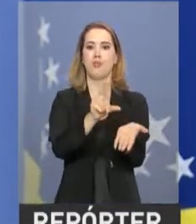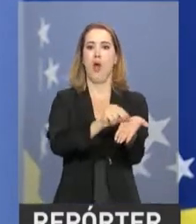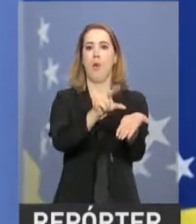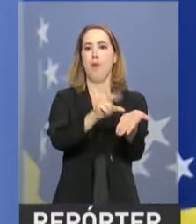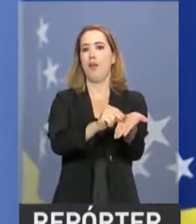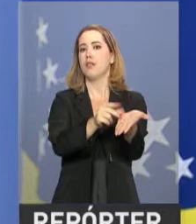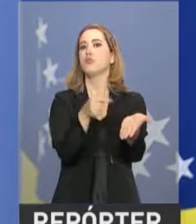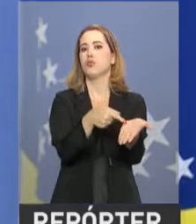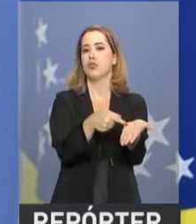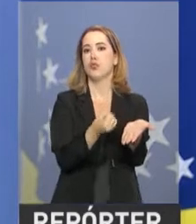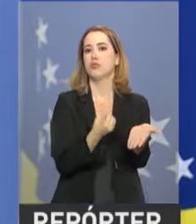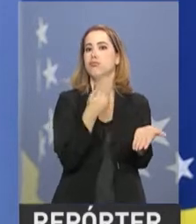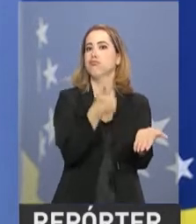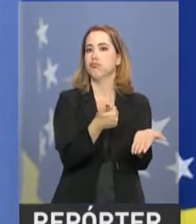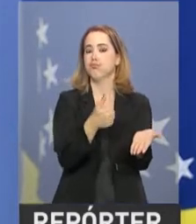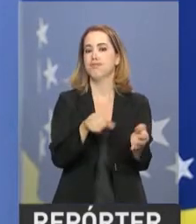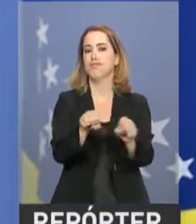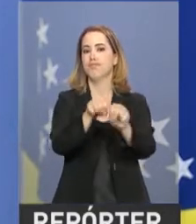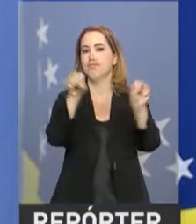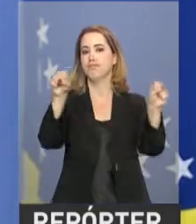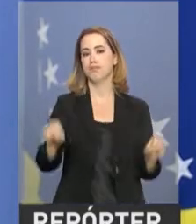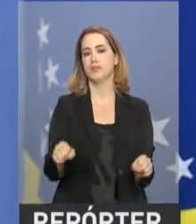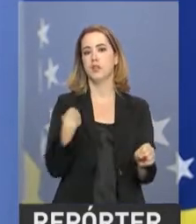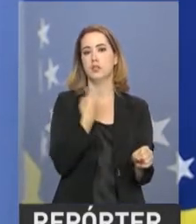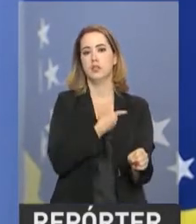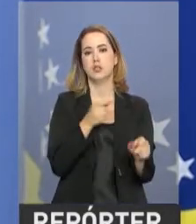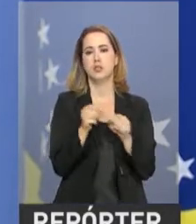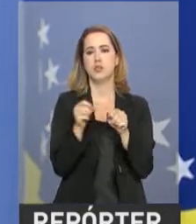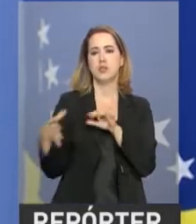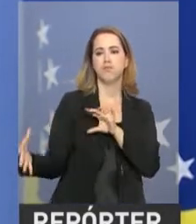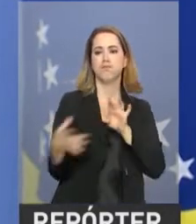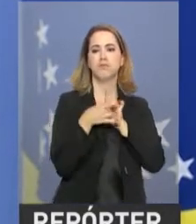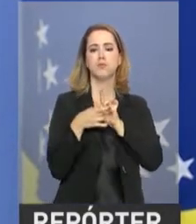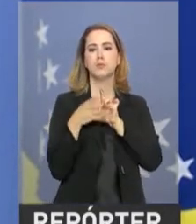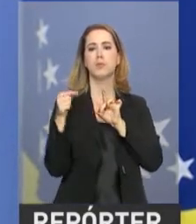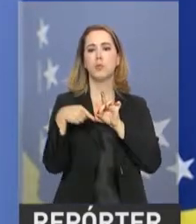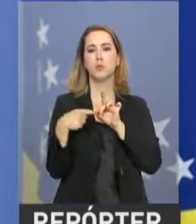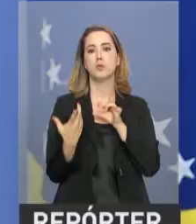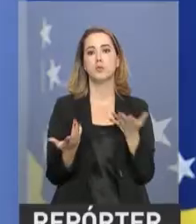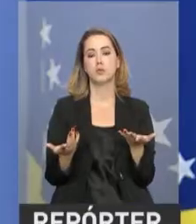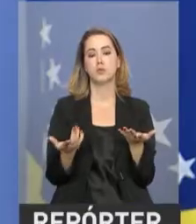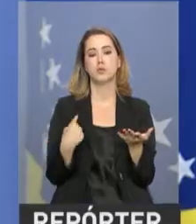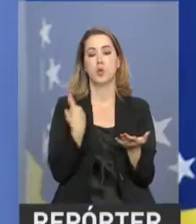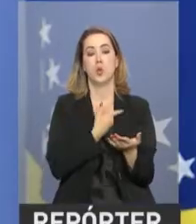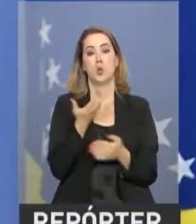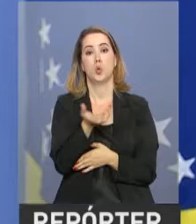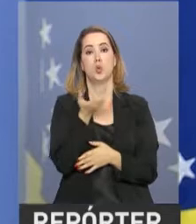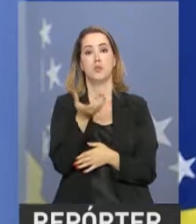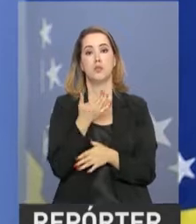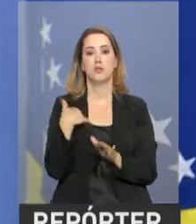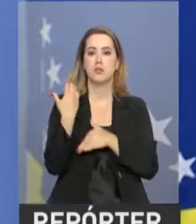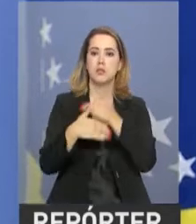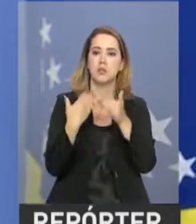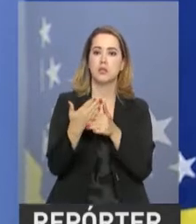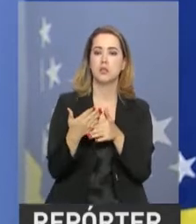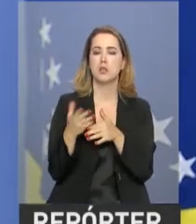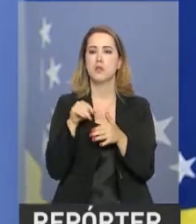Casa Civil e resolvemos fazer com que ele fosse implementado. Nós queremos fazer um processo de